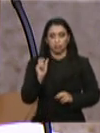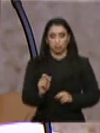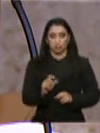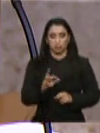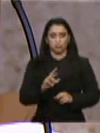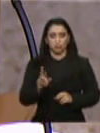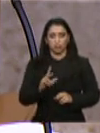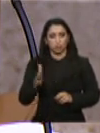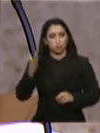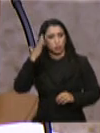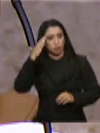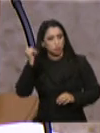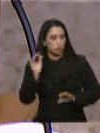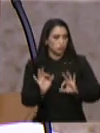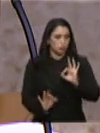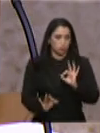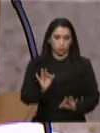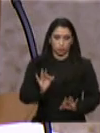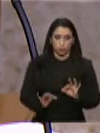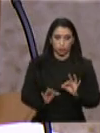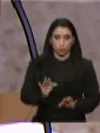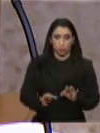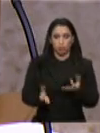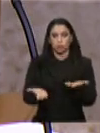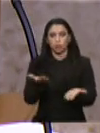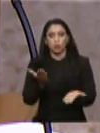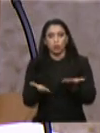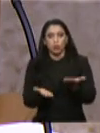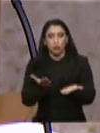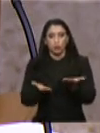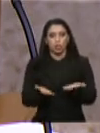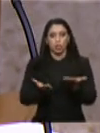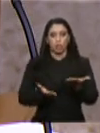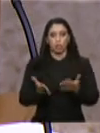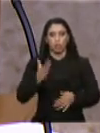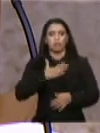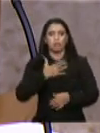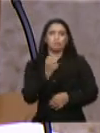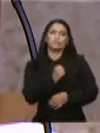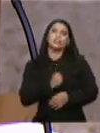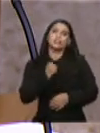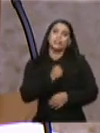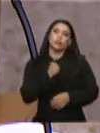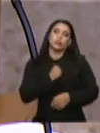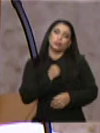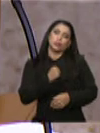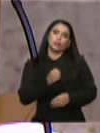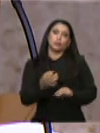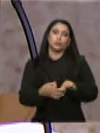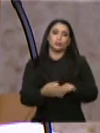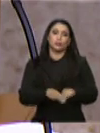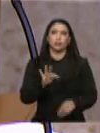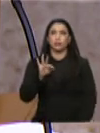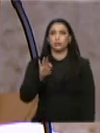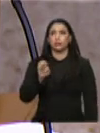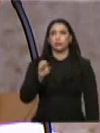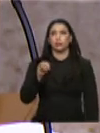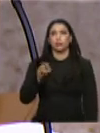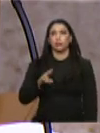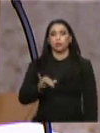só o saber jurídico, mas o tirocínio, o equilíbrio, né, e a minha imensa saudade do ministro Teori Zavascki.